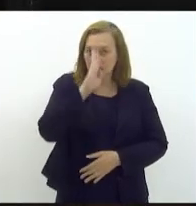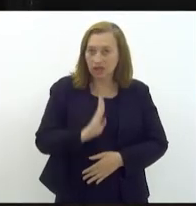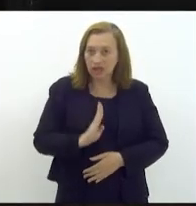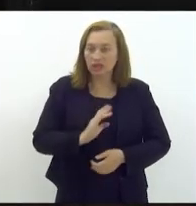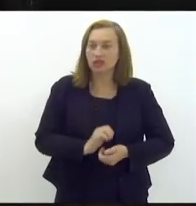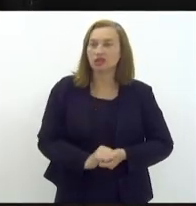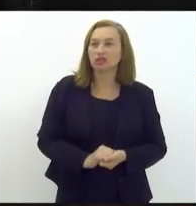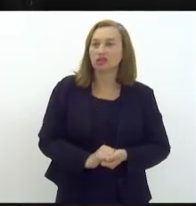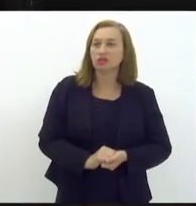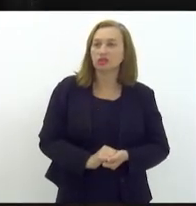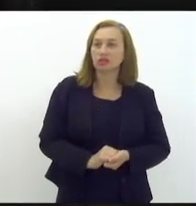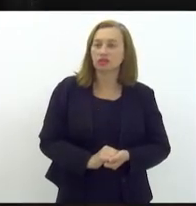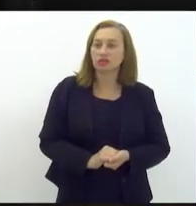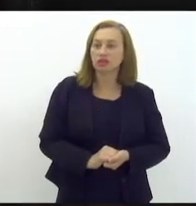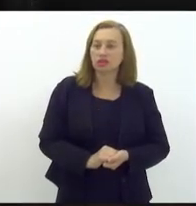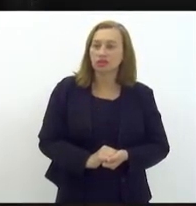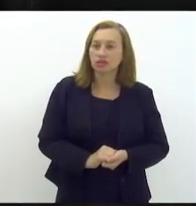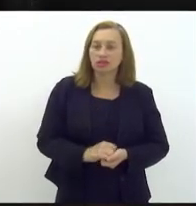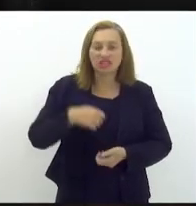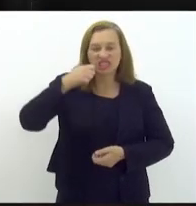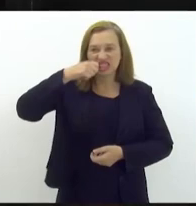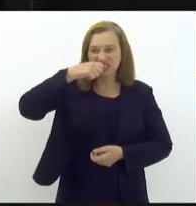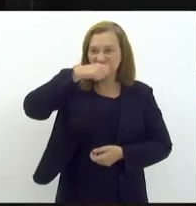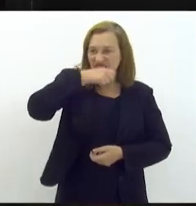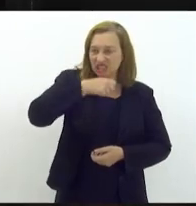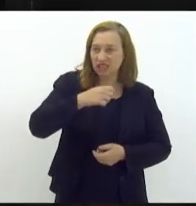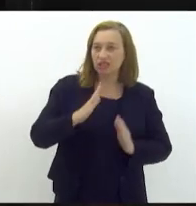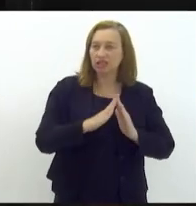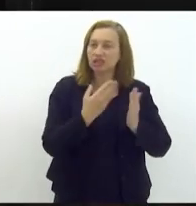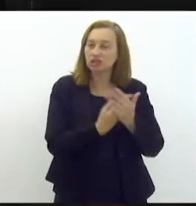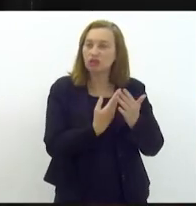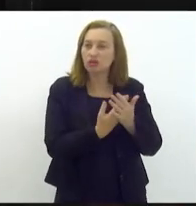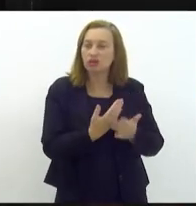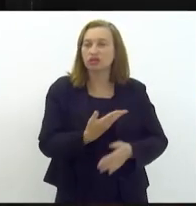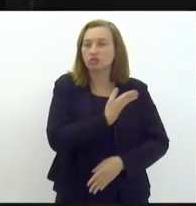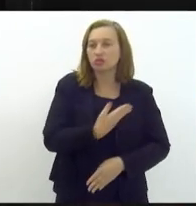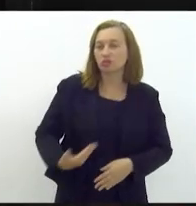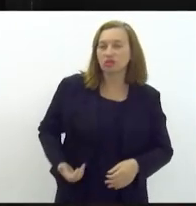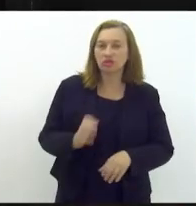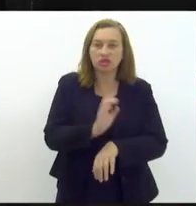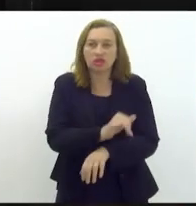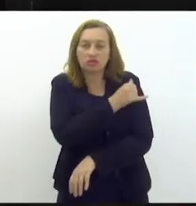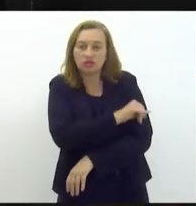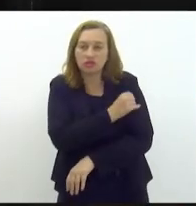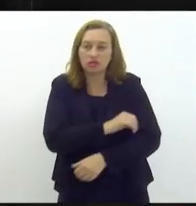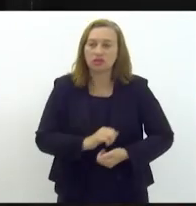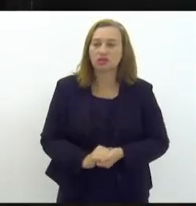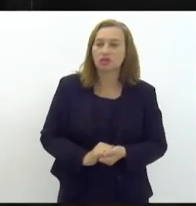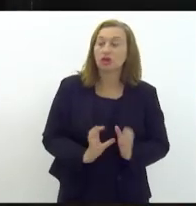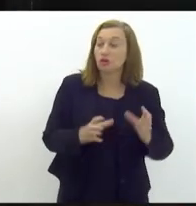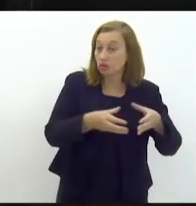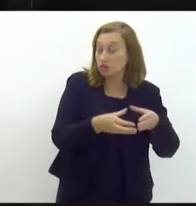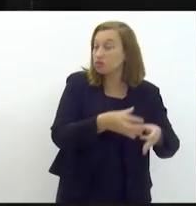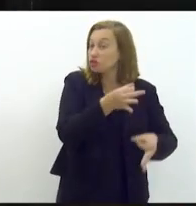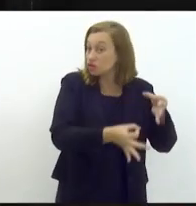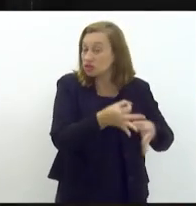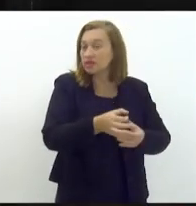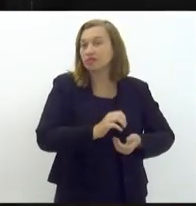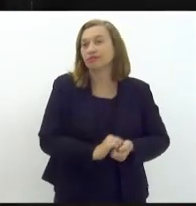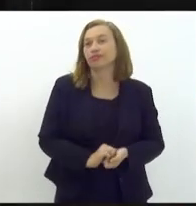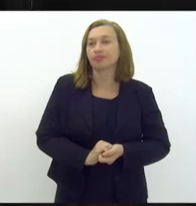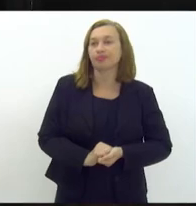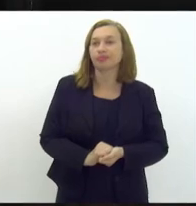de escovas de dente nas escolas públicas do Estado do Rio de Janeiro. Pendente de pareceres das Comissões de Constituição e